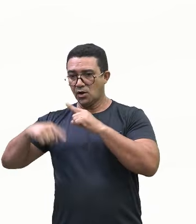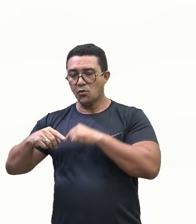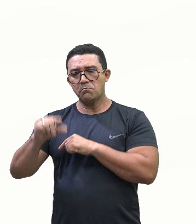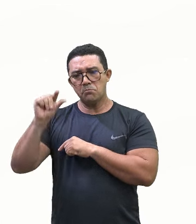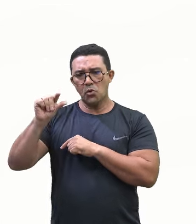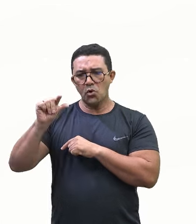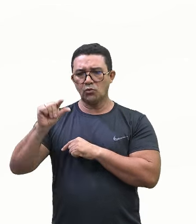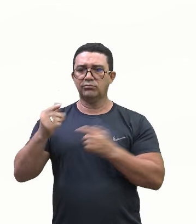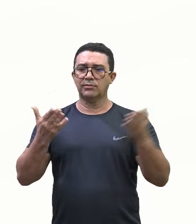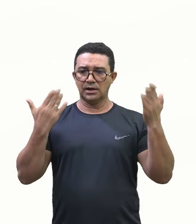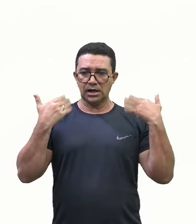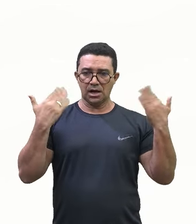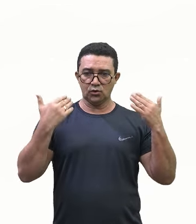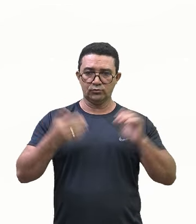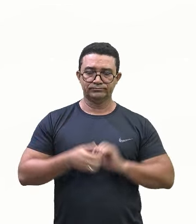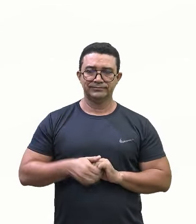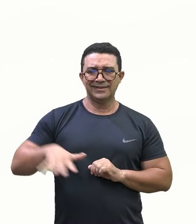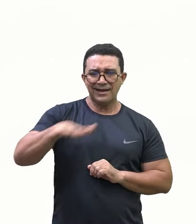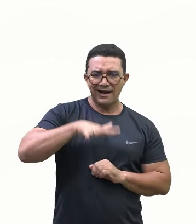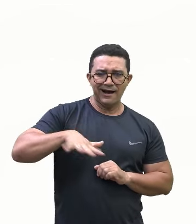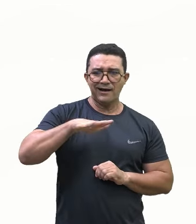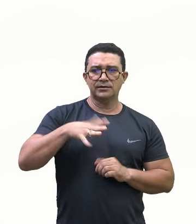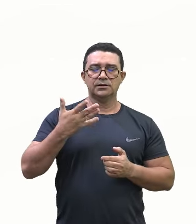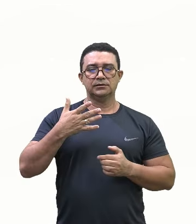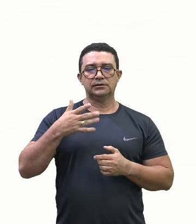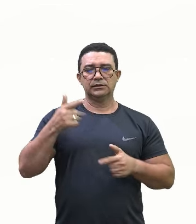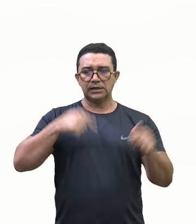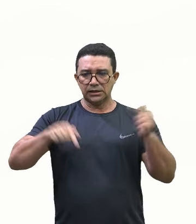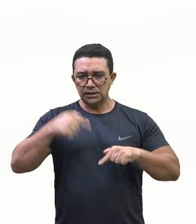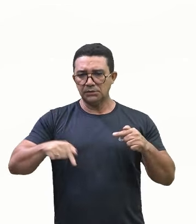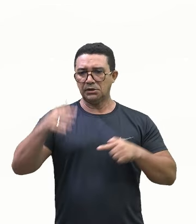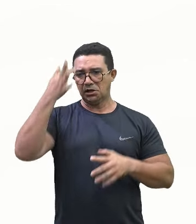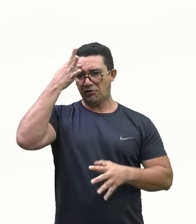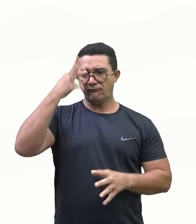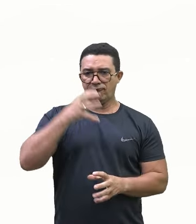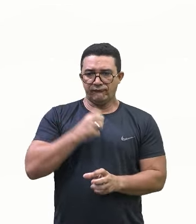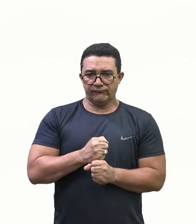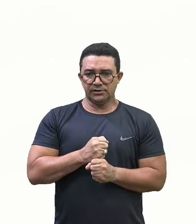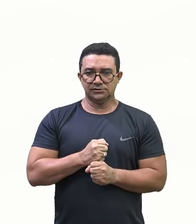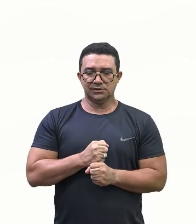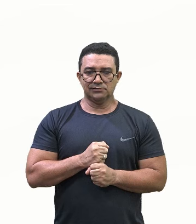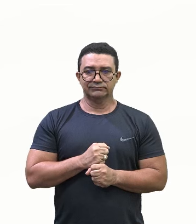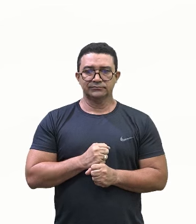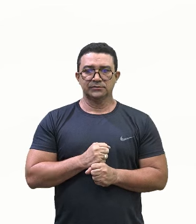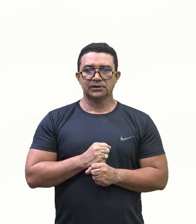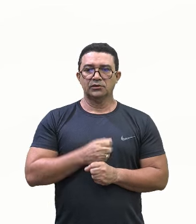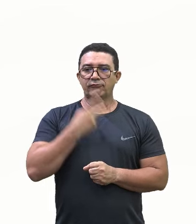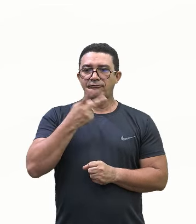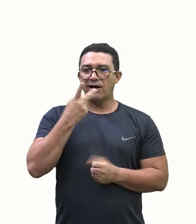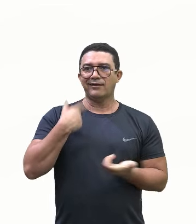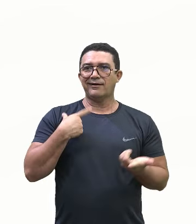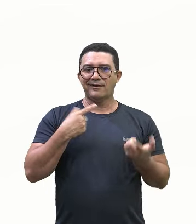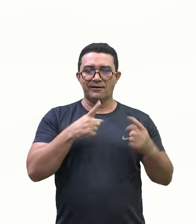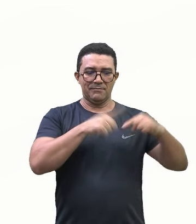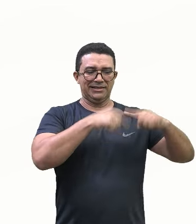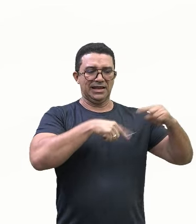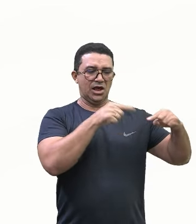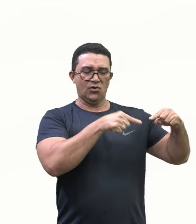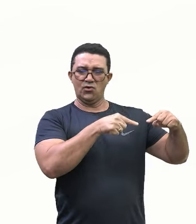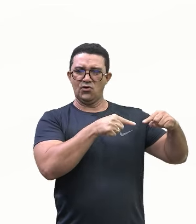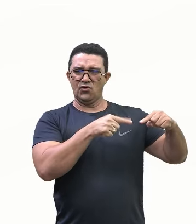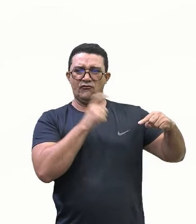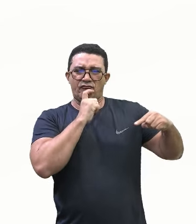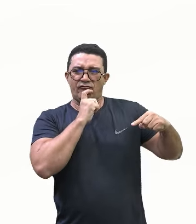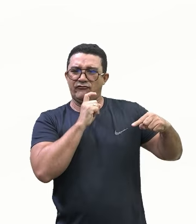Na química e na física, a gente não costuma dizer que o objeto está com frio. Tá?